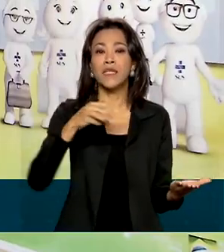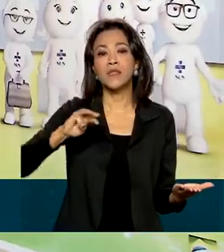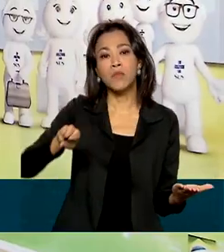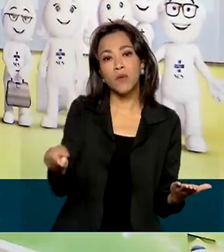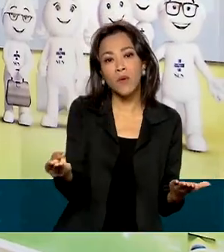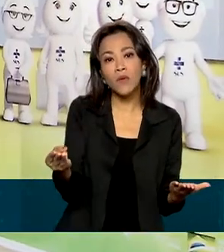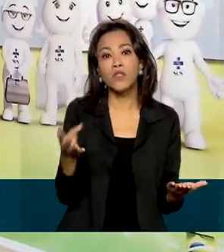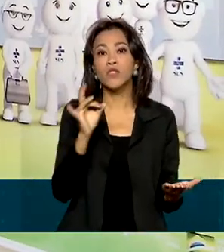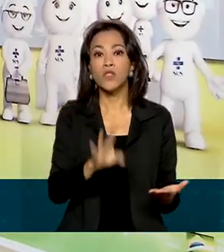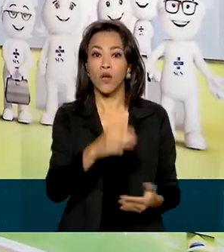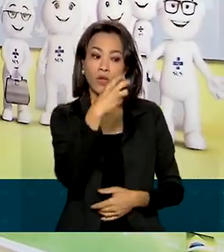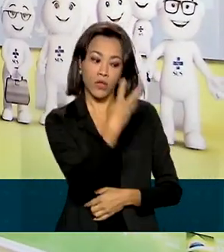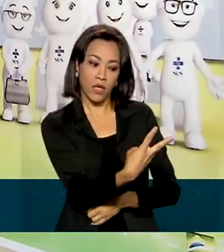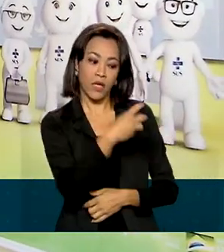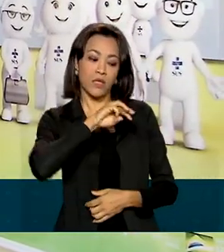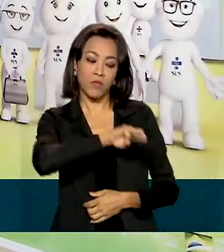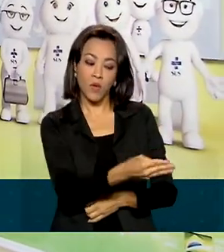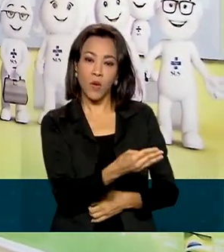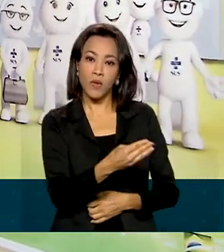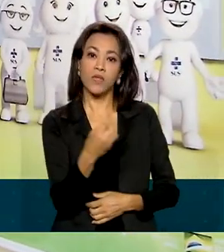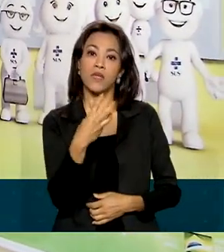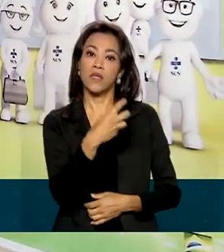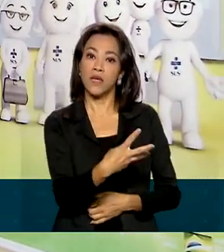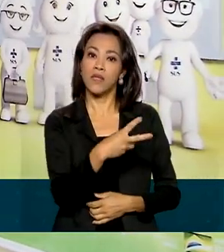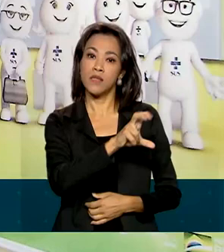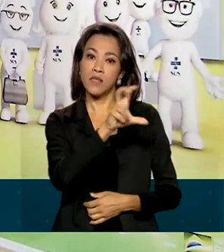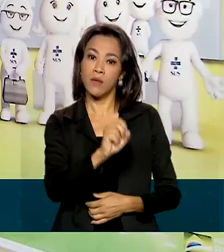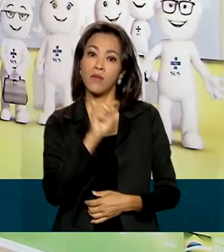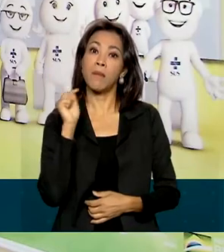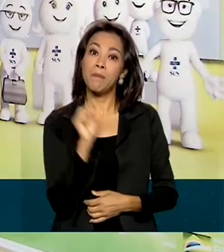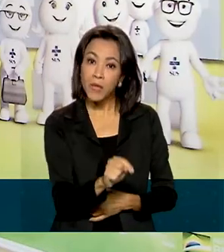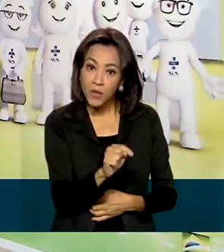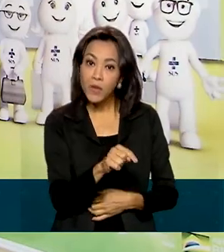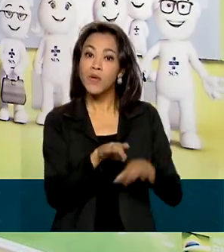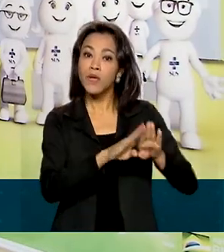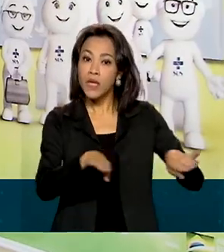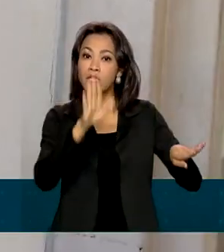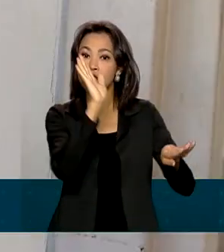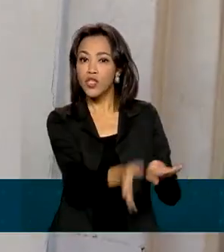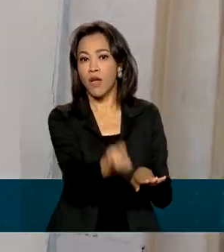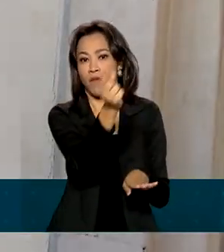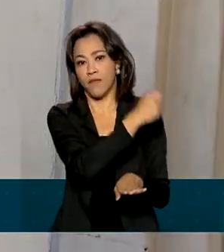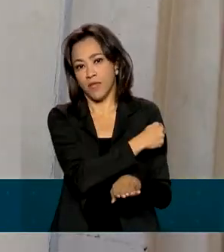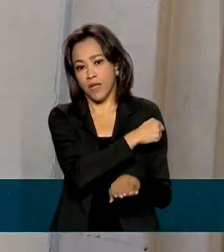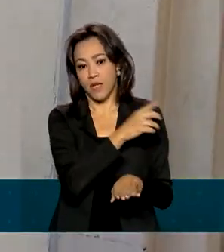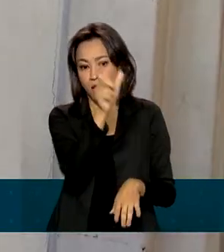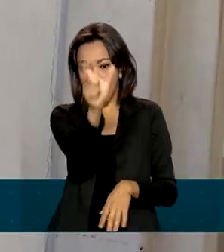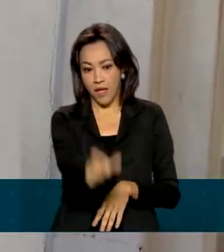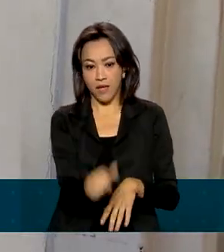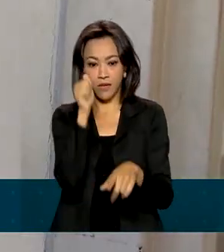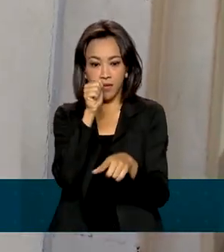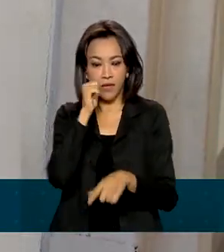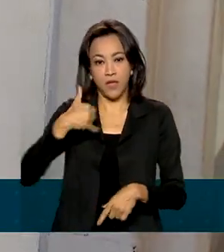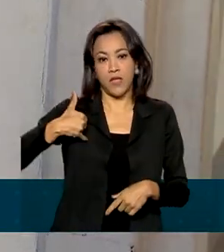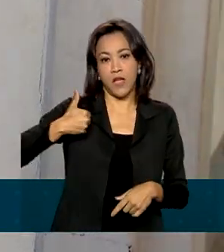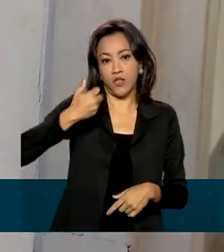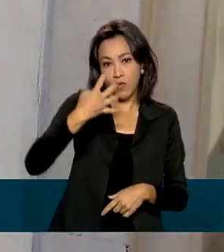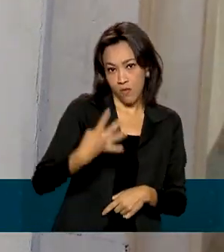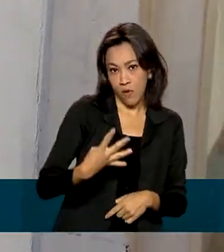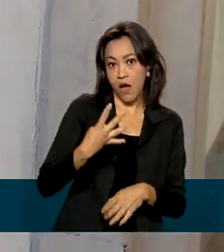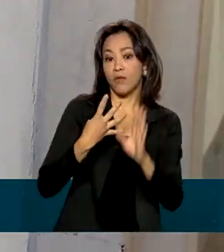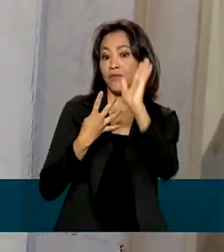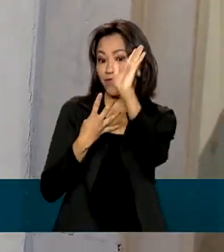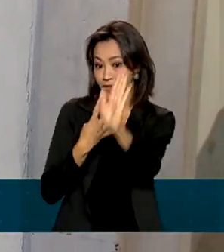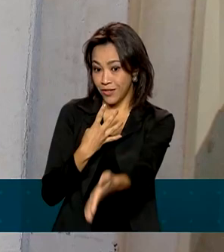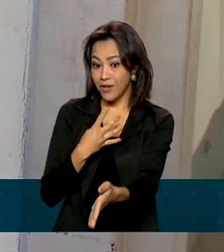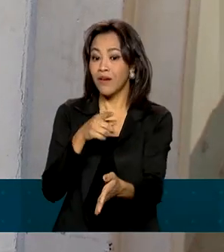apenas três milhões e 350 mil crianças foram imunizadas Mayumi de 4 anos já